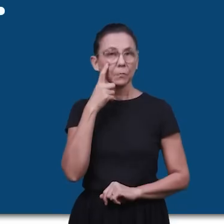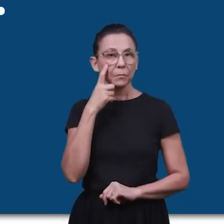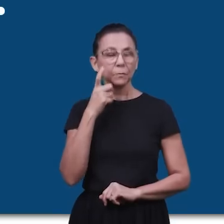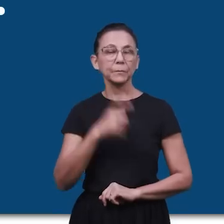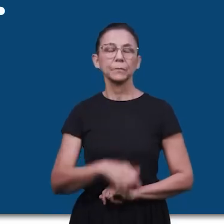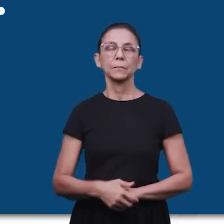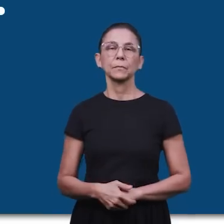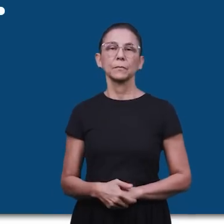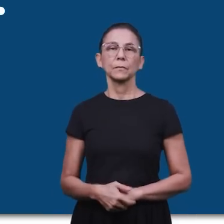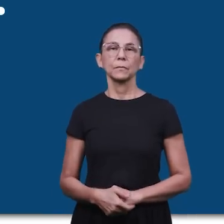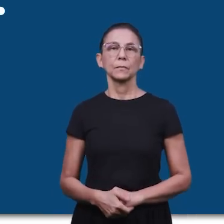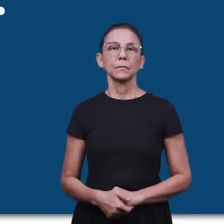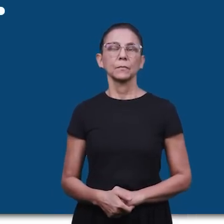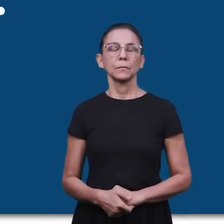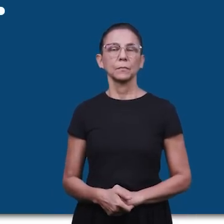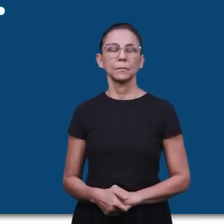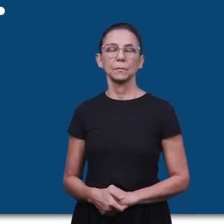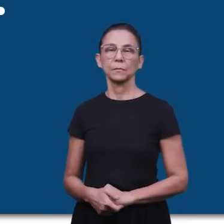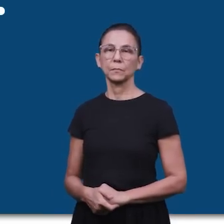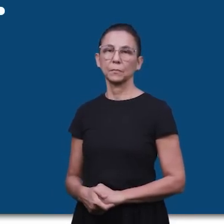assim: